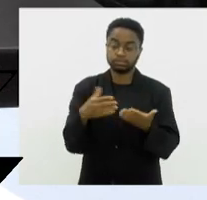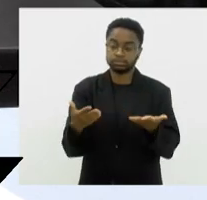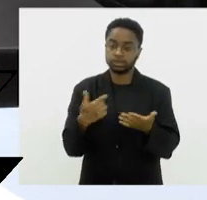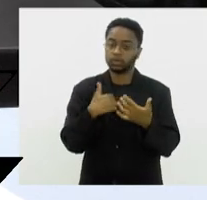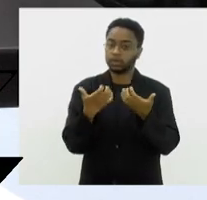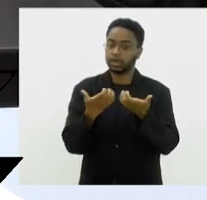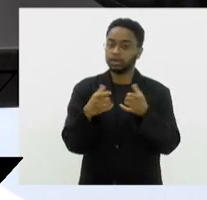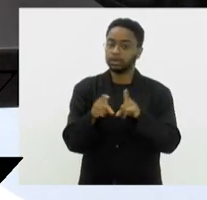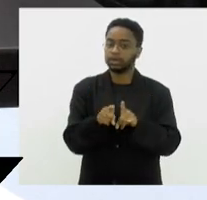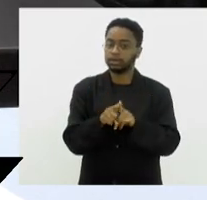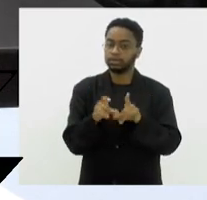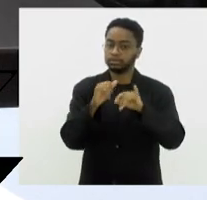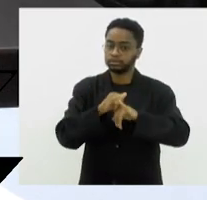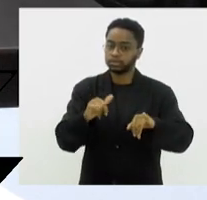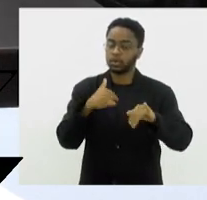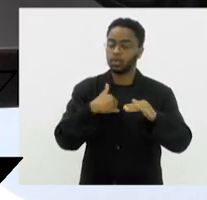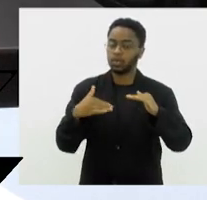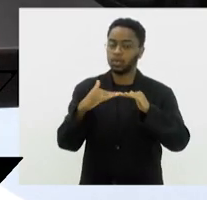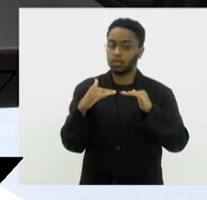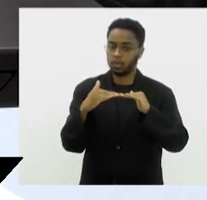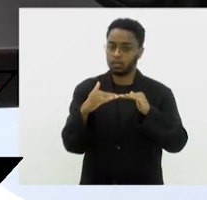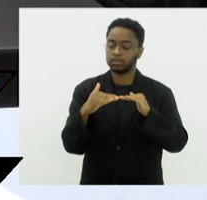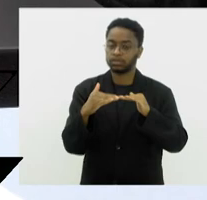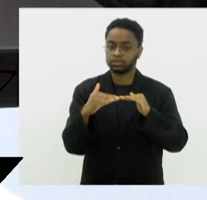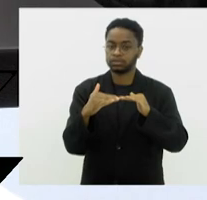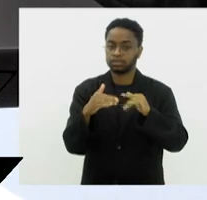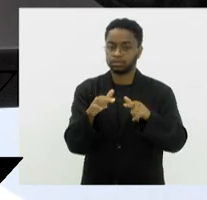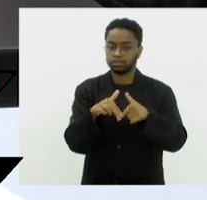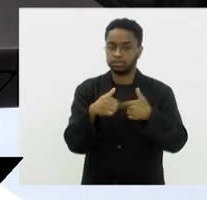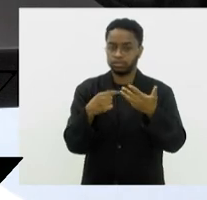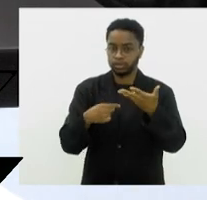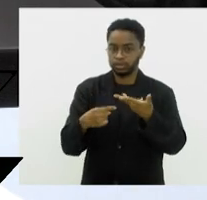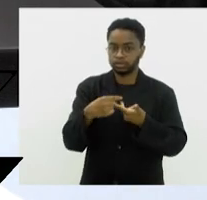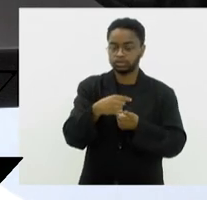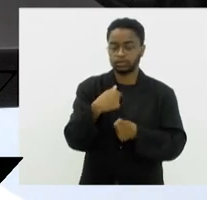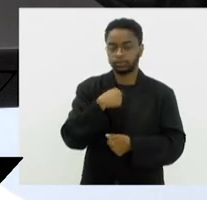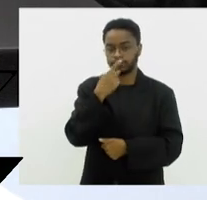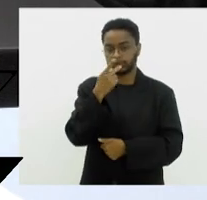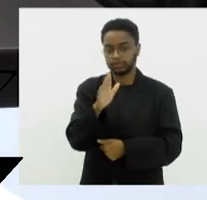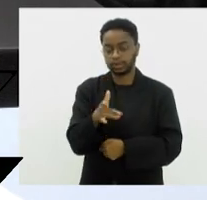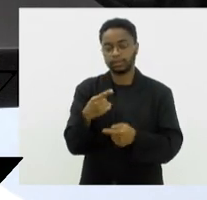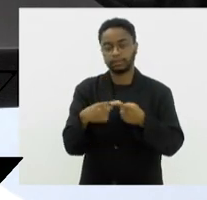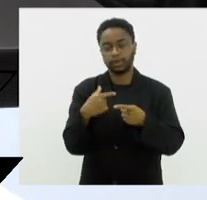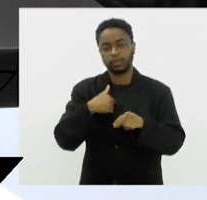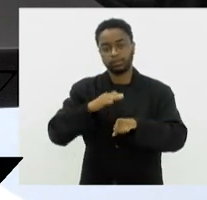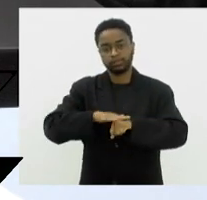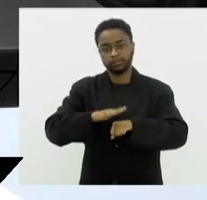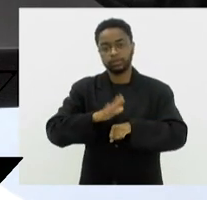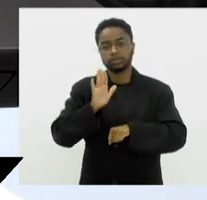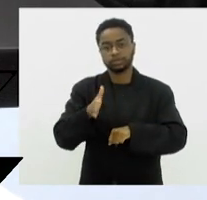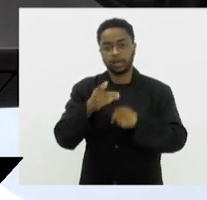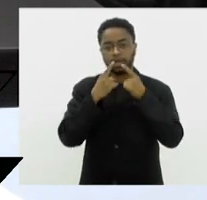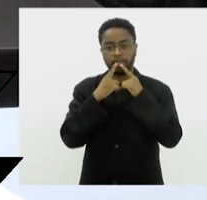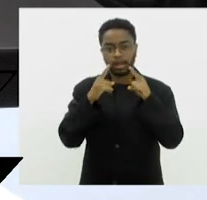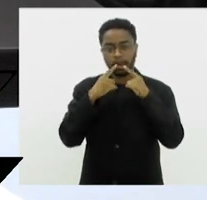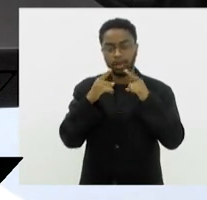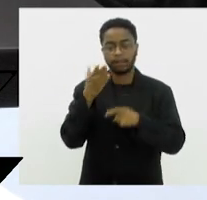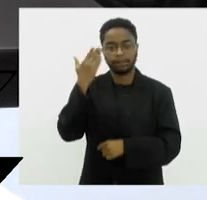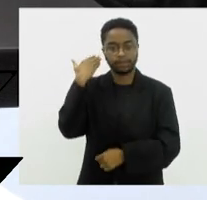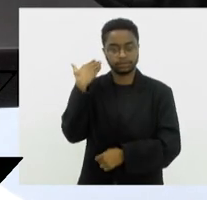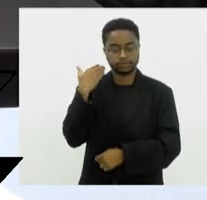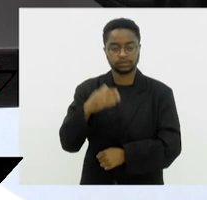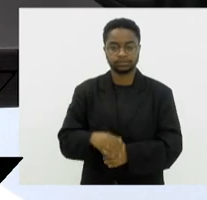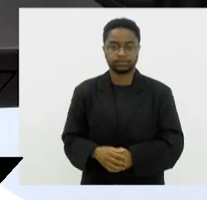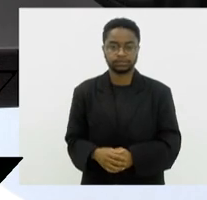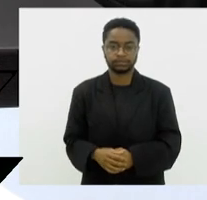estar me manifestando favorável, né, por essas razões, porque eu mesma já questionei por diversas vezes